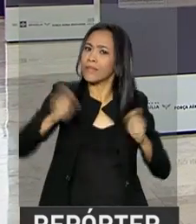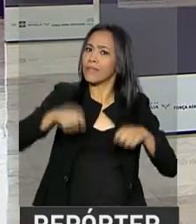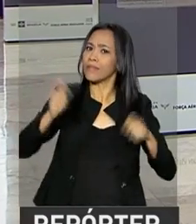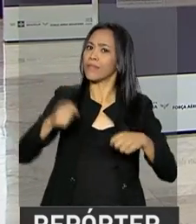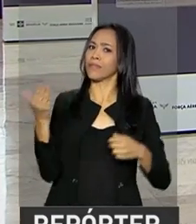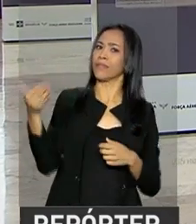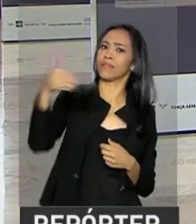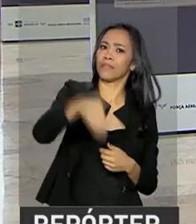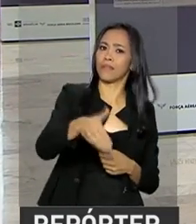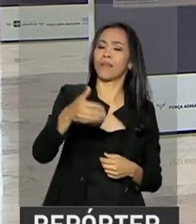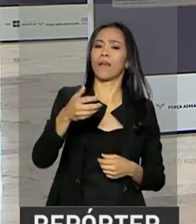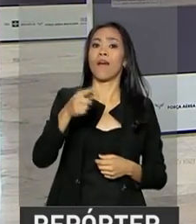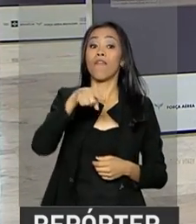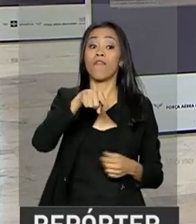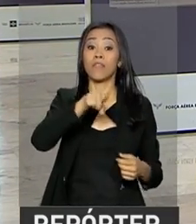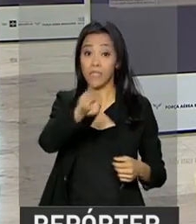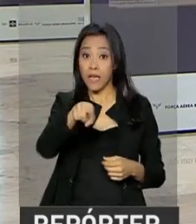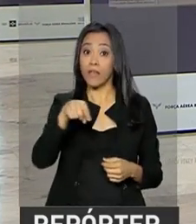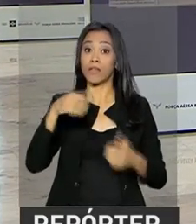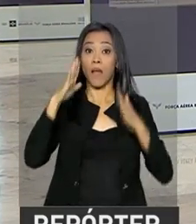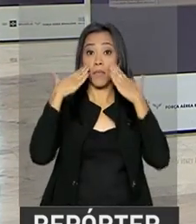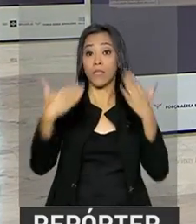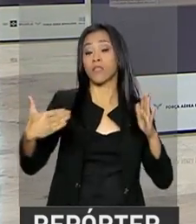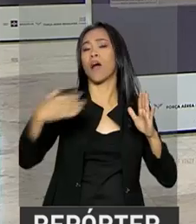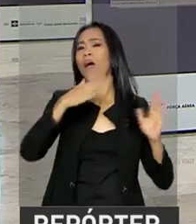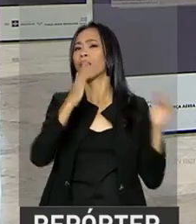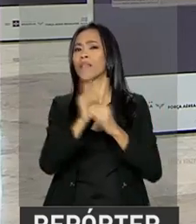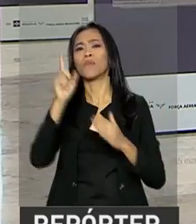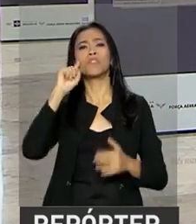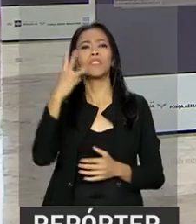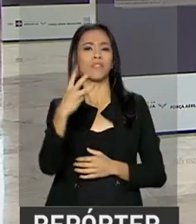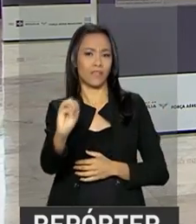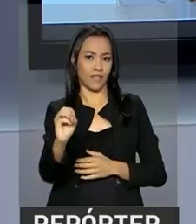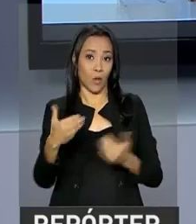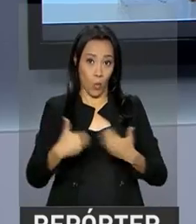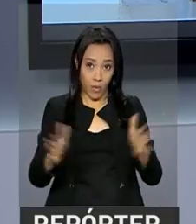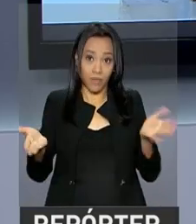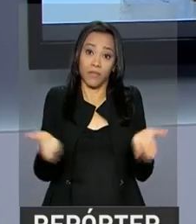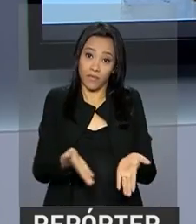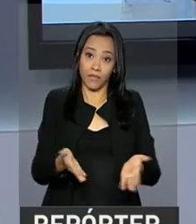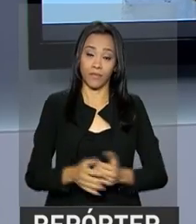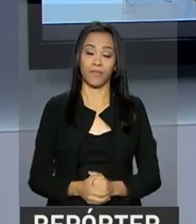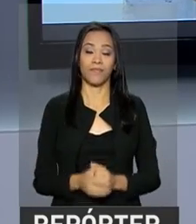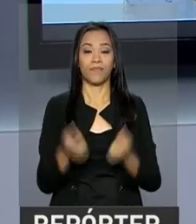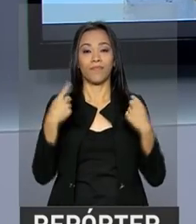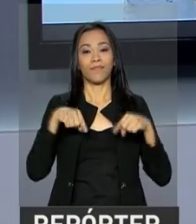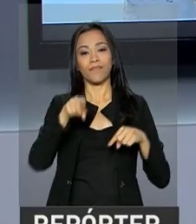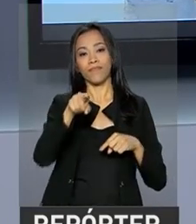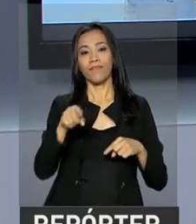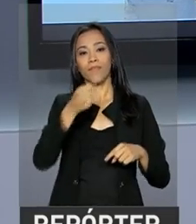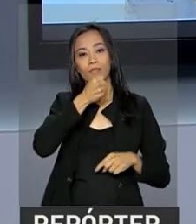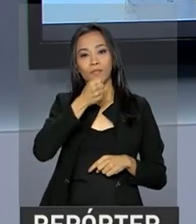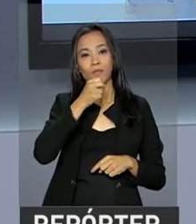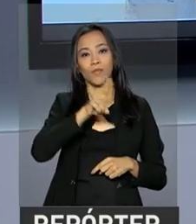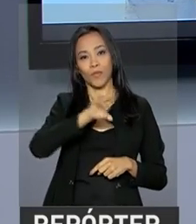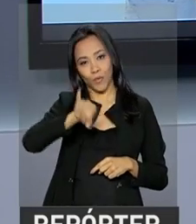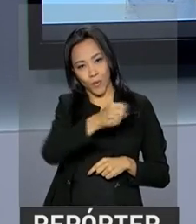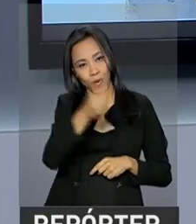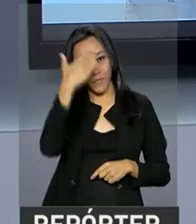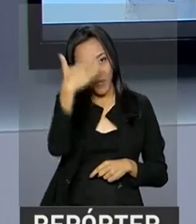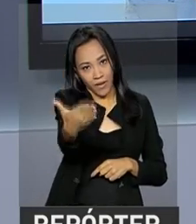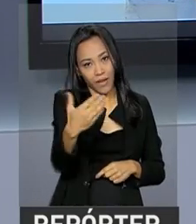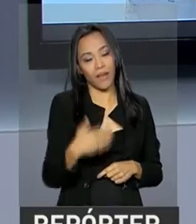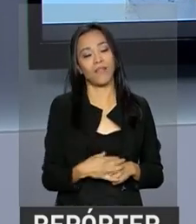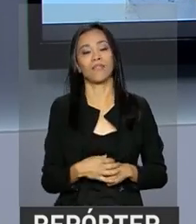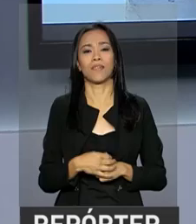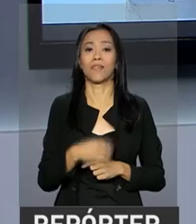essa exposição vai até o dia 31 de Maio começa hoje volto com você no estúdio João Pedro Neto ao vivo do Palácio do Planalto Obrigado João